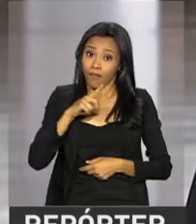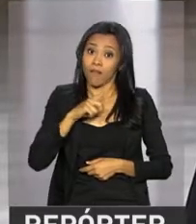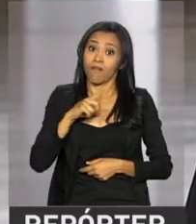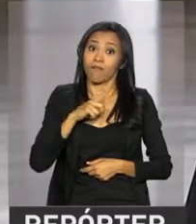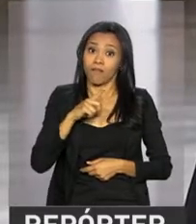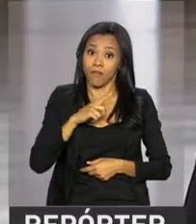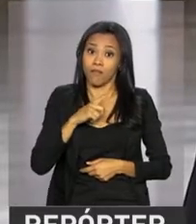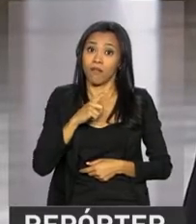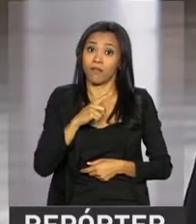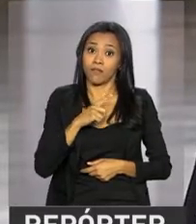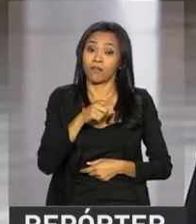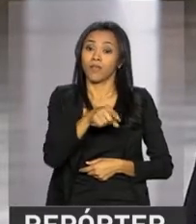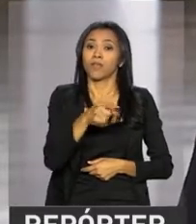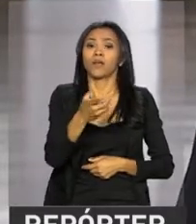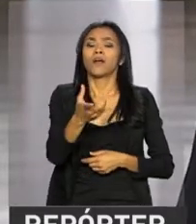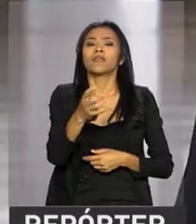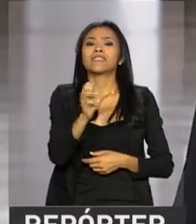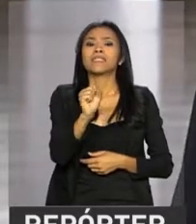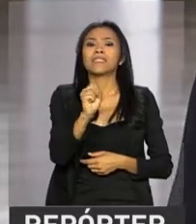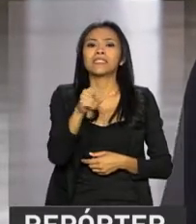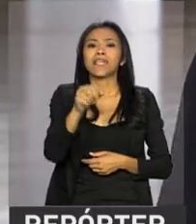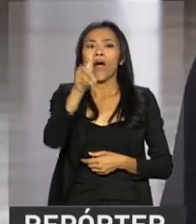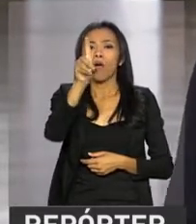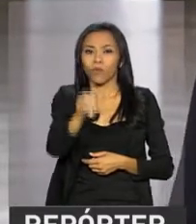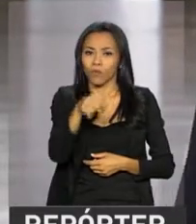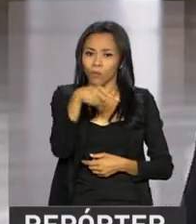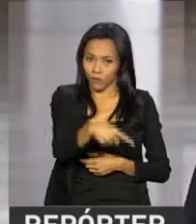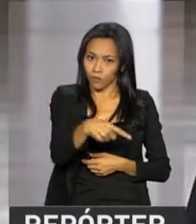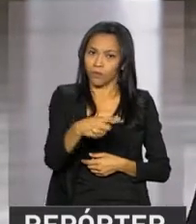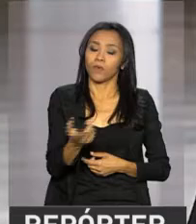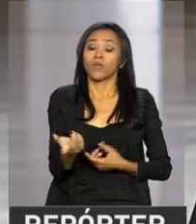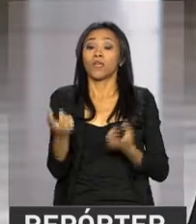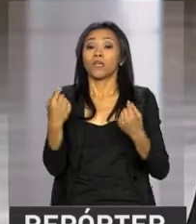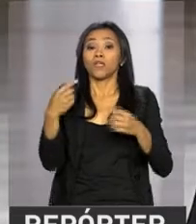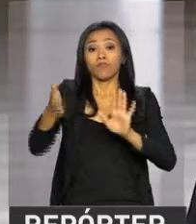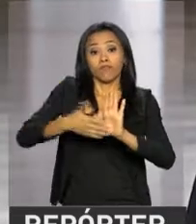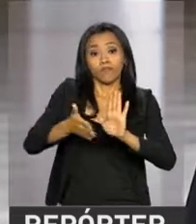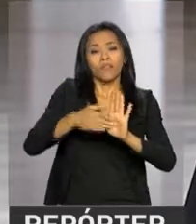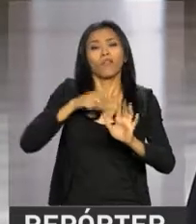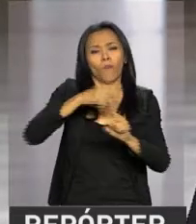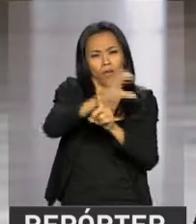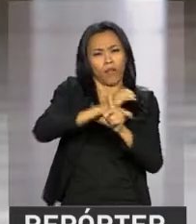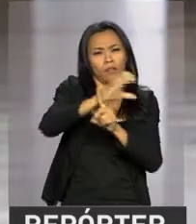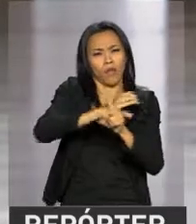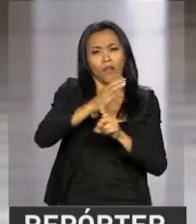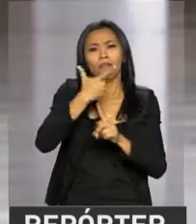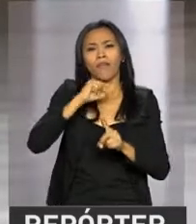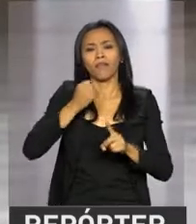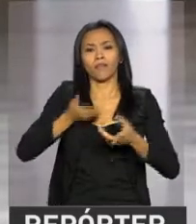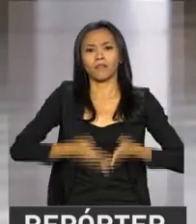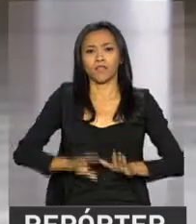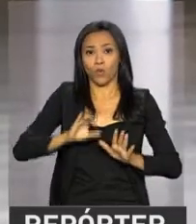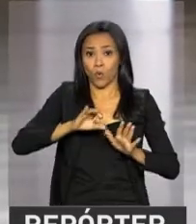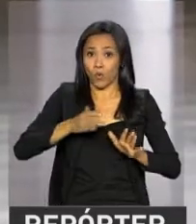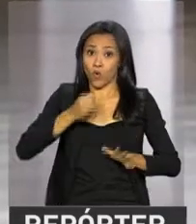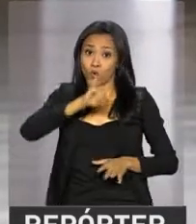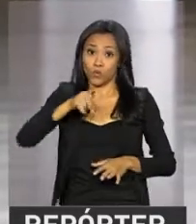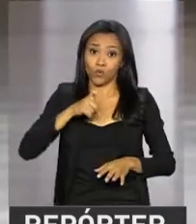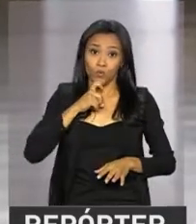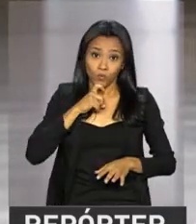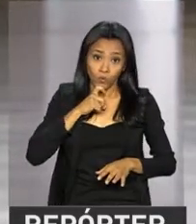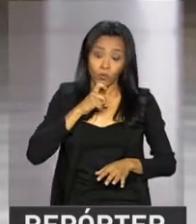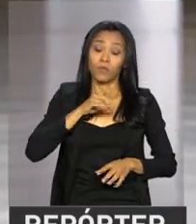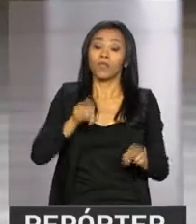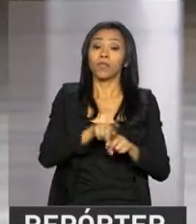nas contas vinculadas no fundo de acordo com o calendário quem nasceu entre julho e dezembro recebe o